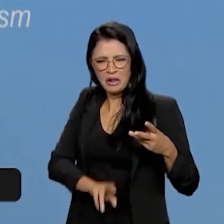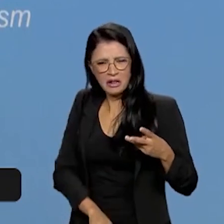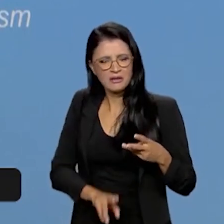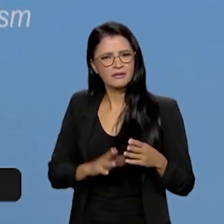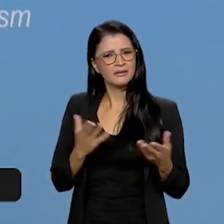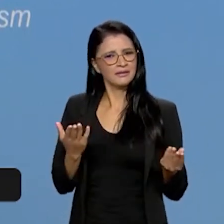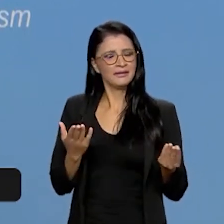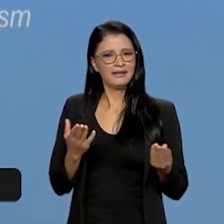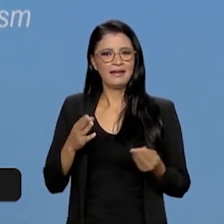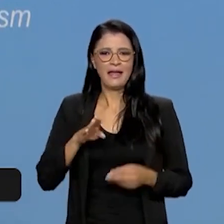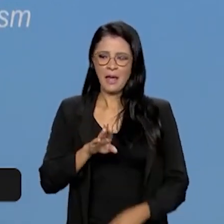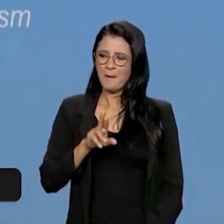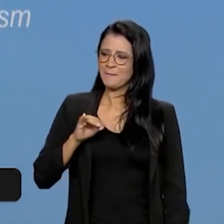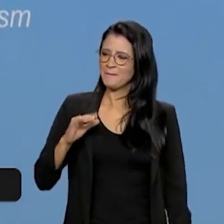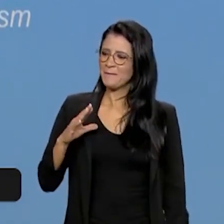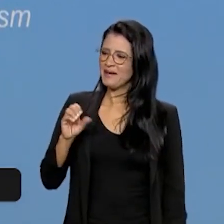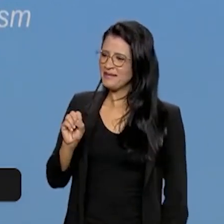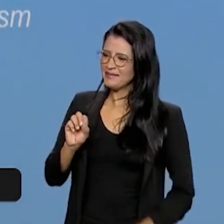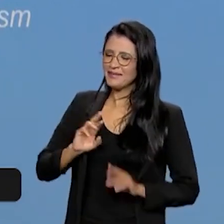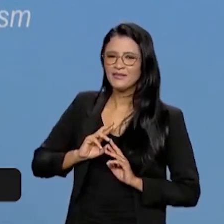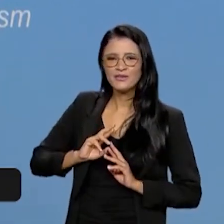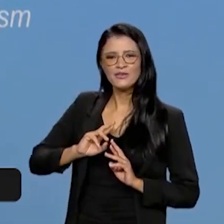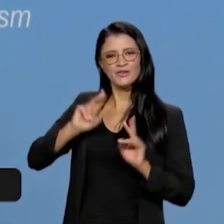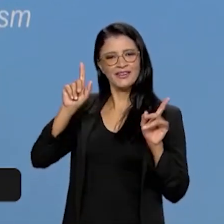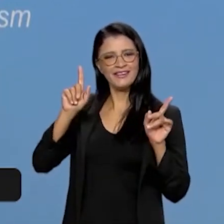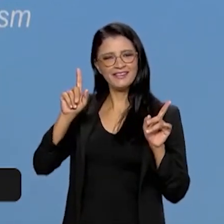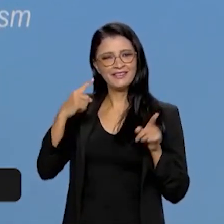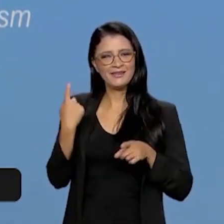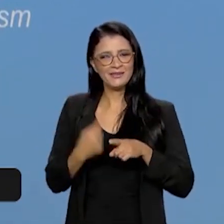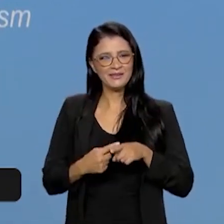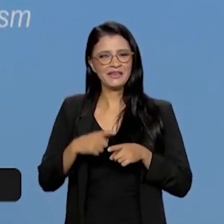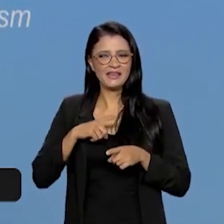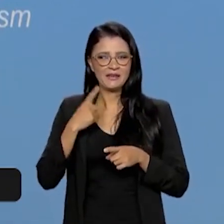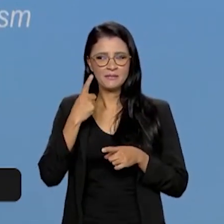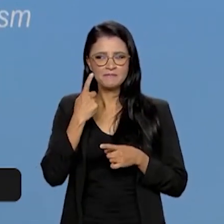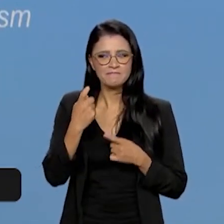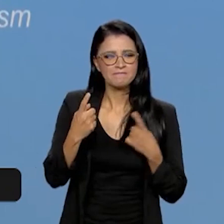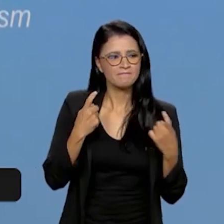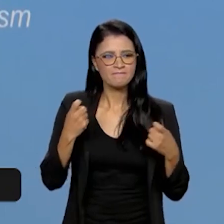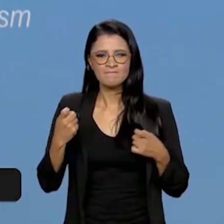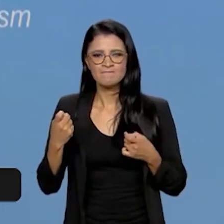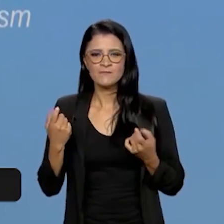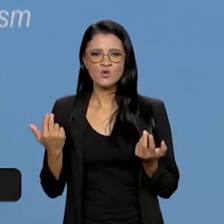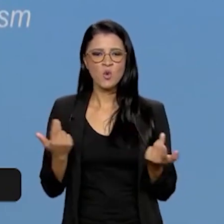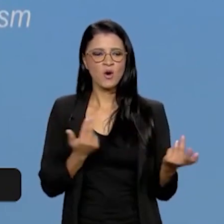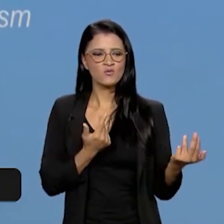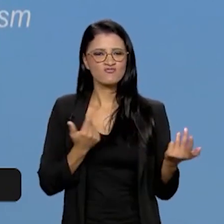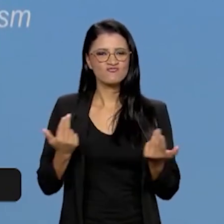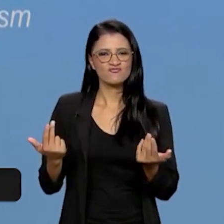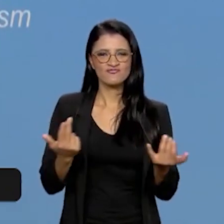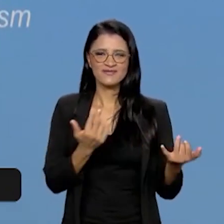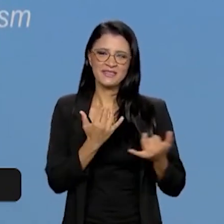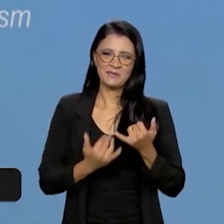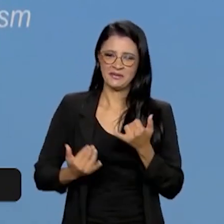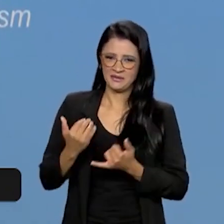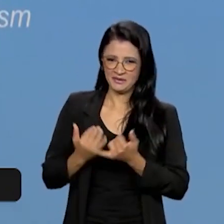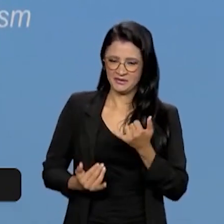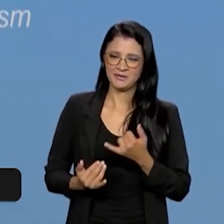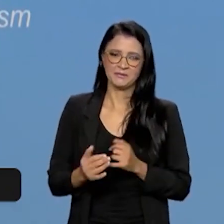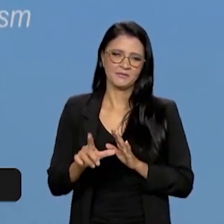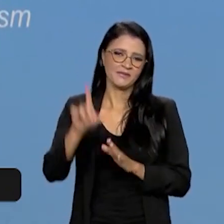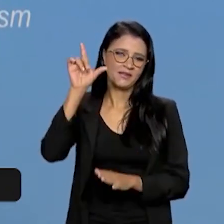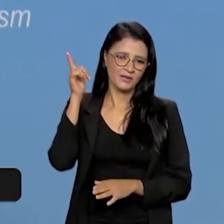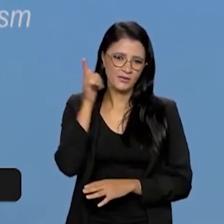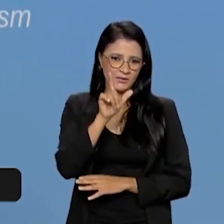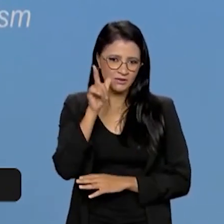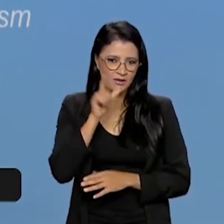e os BRICS eram uma coisa diferente porque tinha interesses comuns entre os países. Nós ontem conseguimos algumas